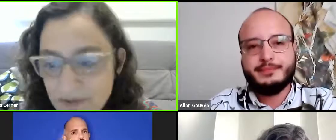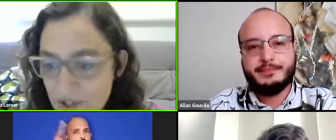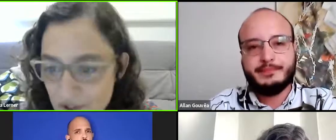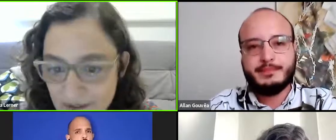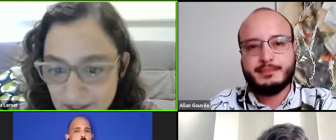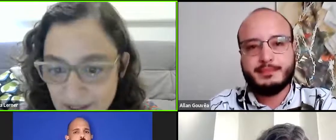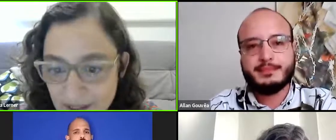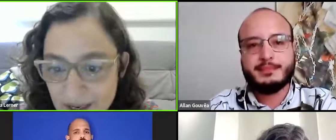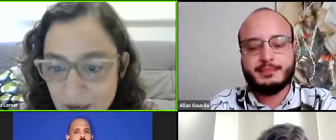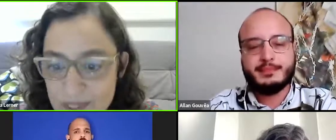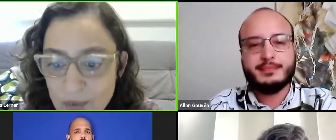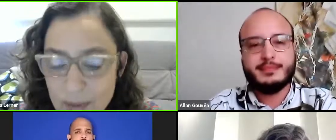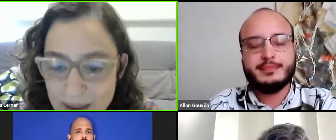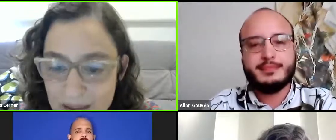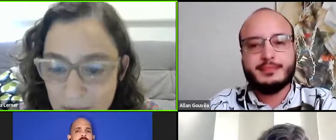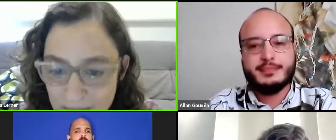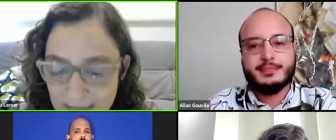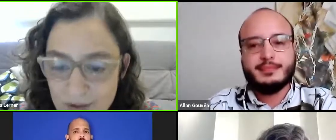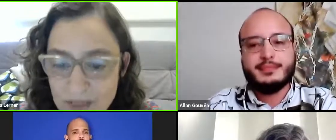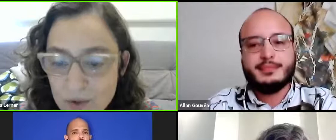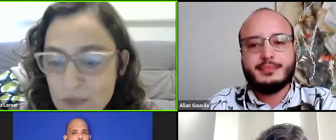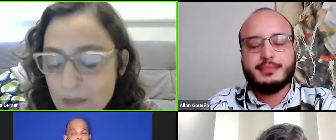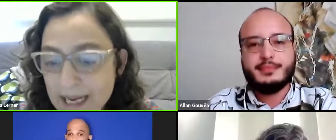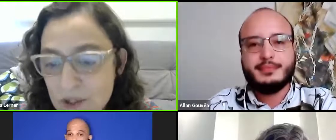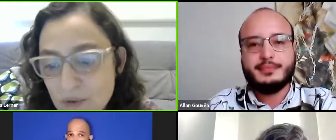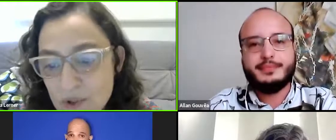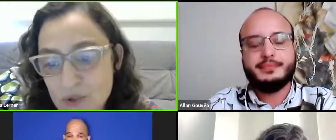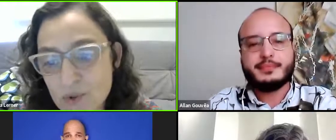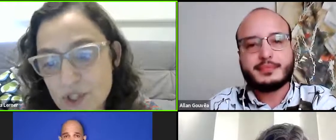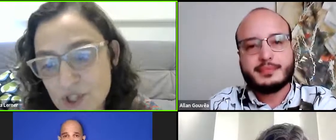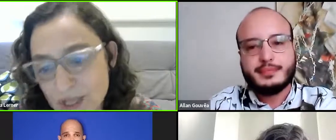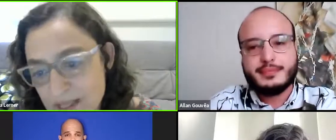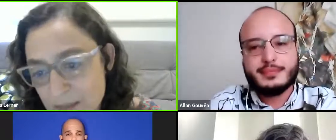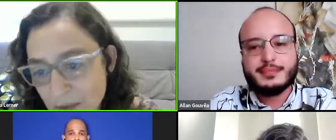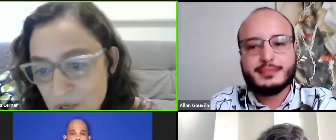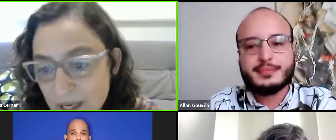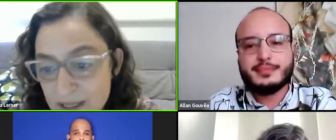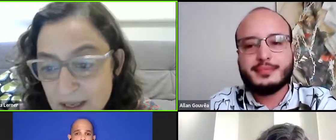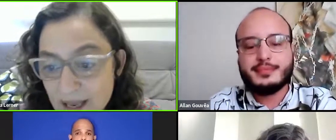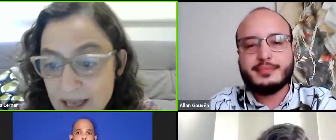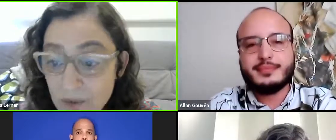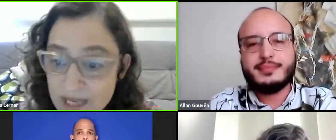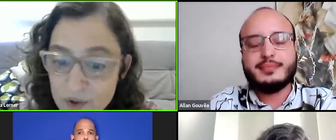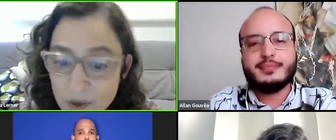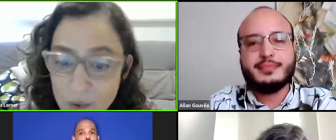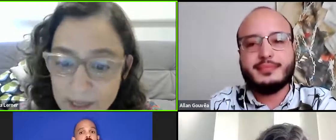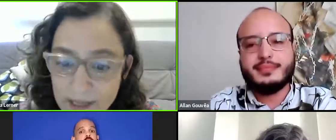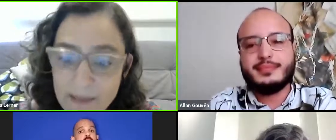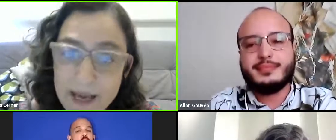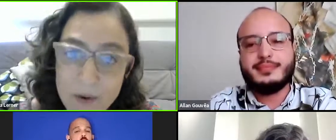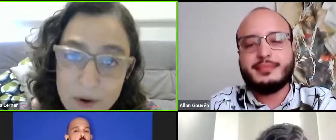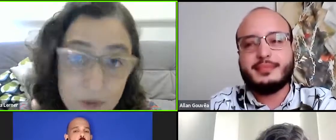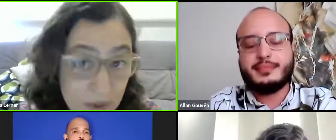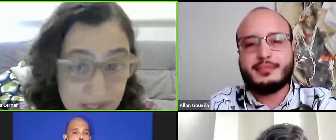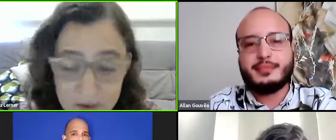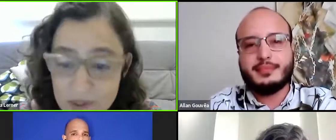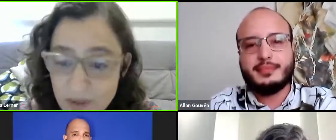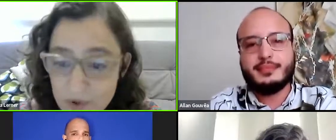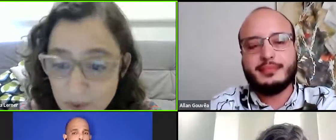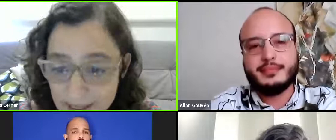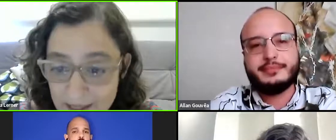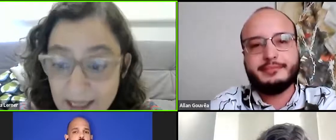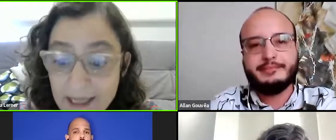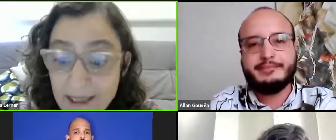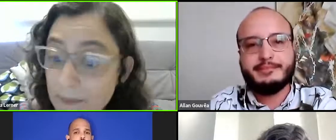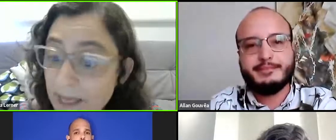e sempre afetiva. O seu trabalho, né, que é sobre os aplicativos de gerenciamento de câncer, ele nos ajuda a compreender melhor os processos de